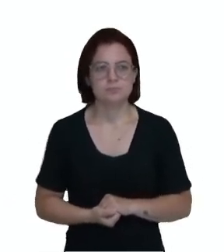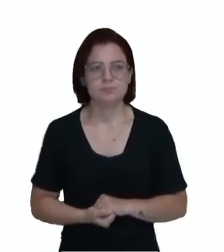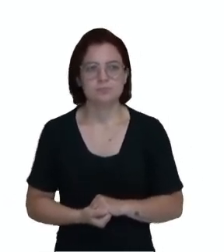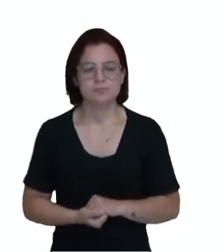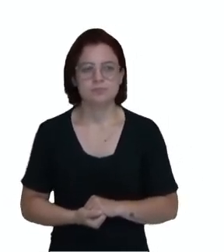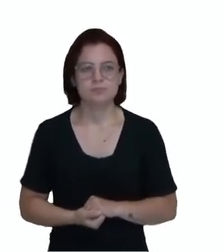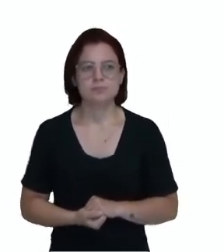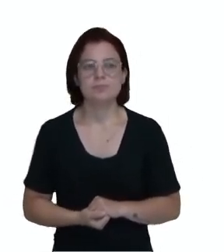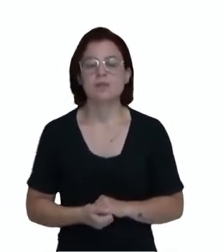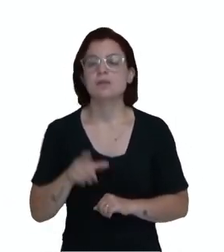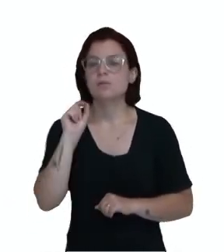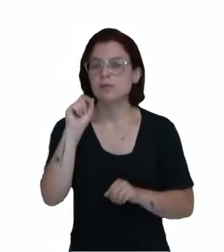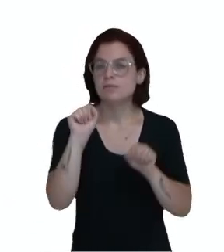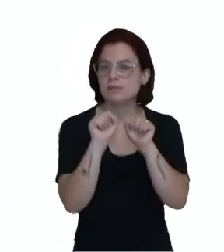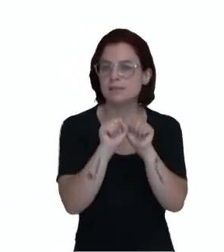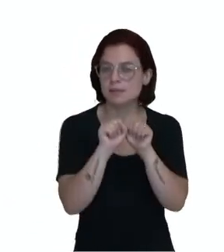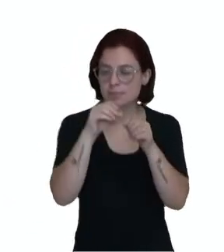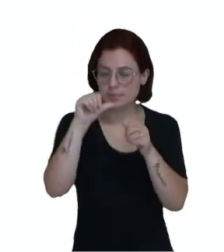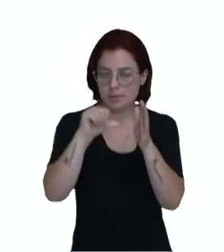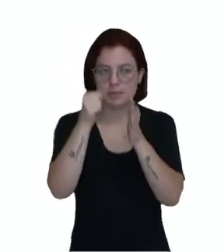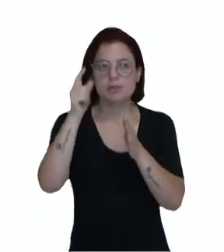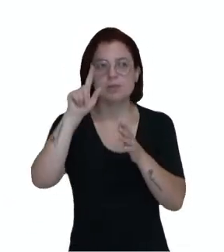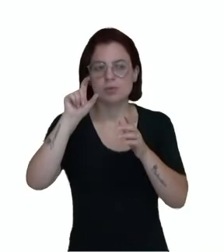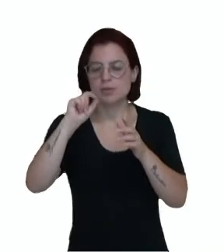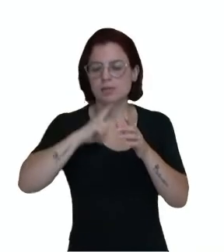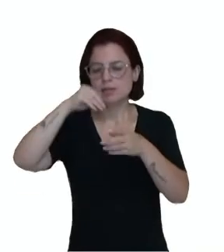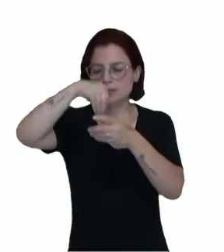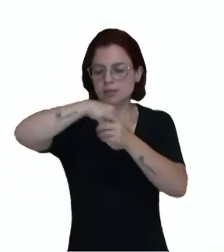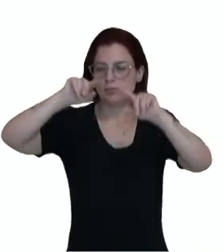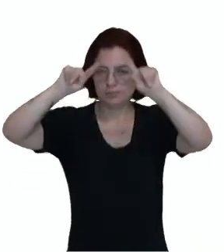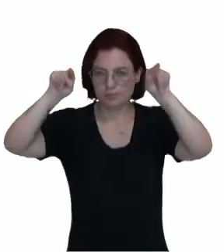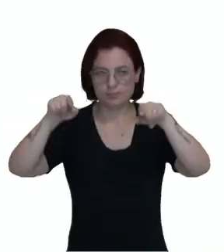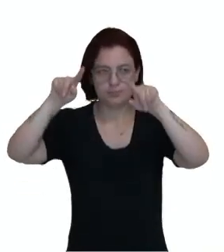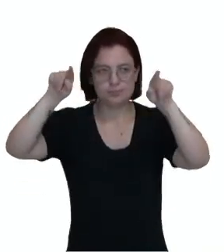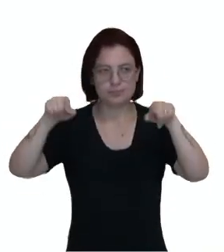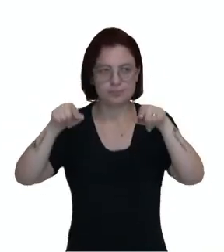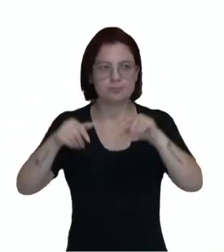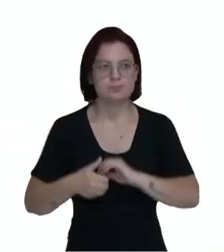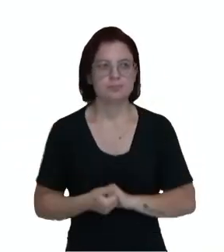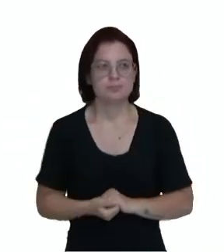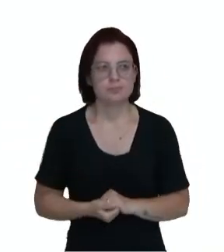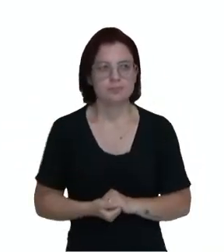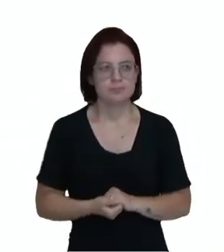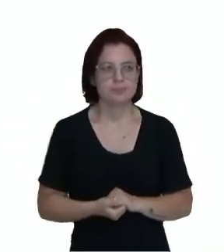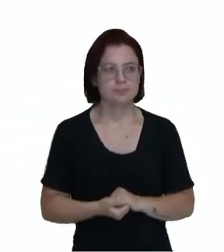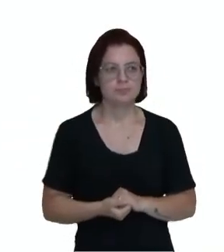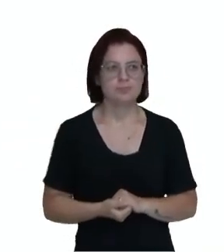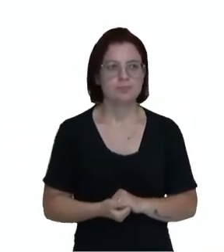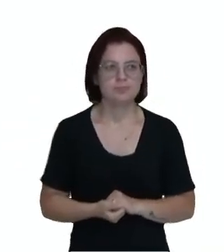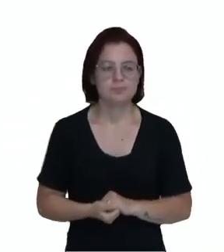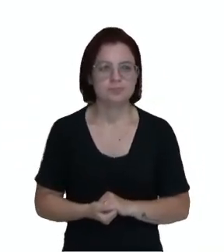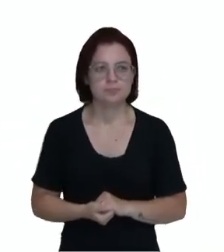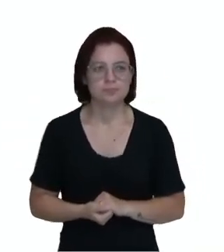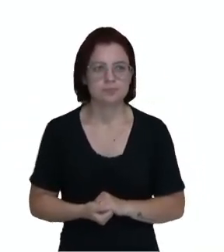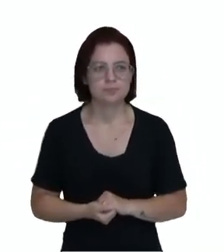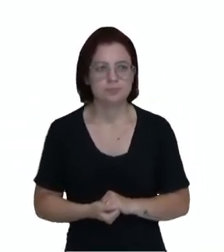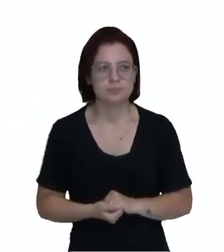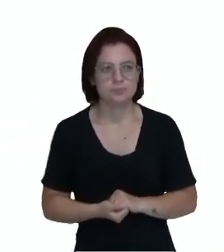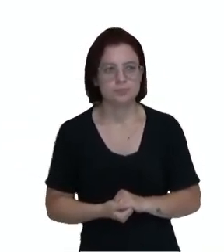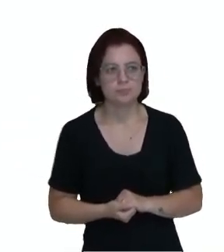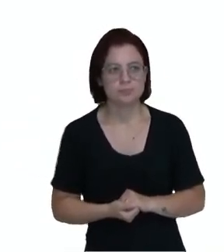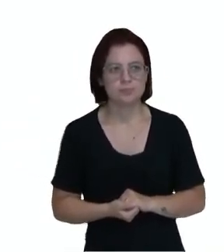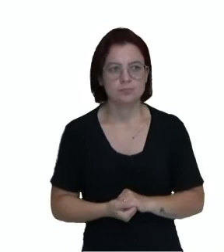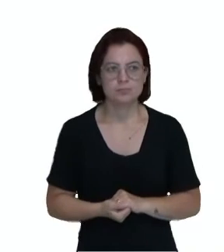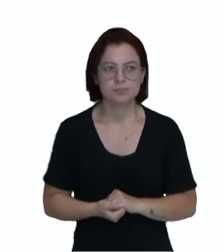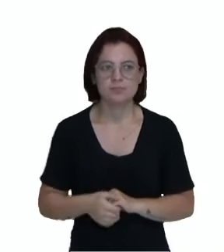chaves. O que que eu resolvo primeiro? O que está nos parênteses. Então, fica 3 vezes, abre chaves, 2 mais, vocês